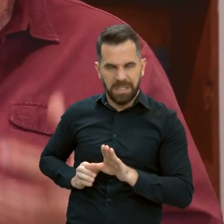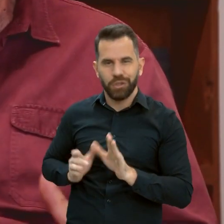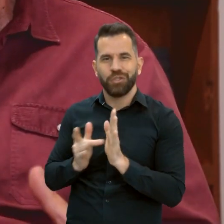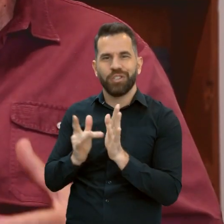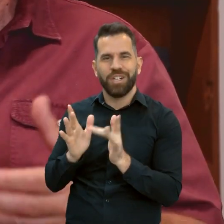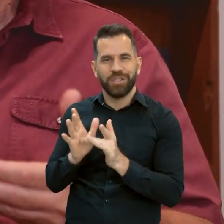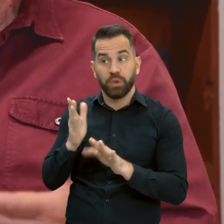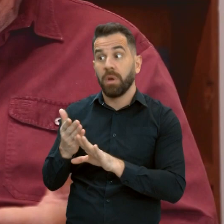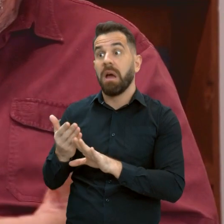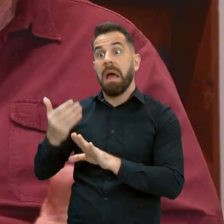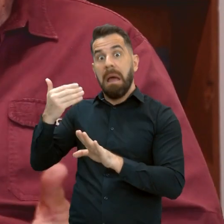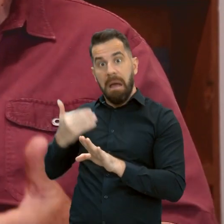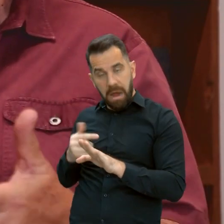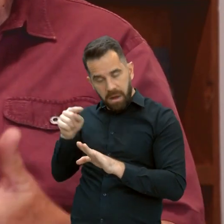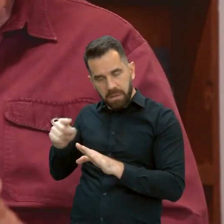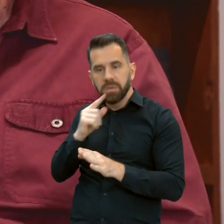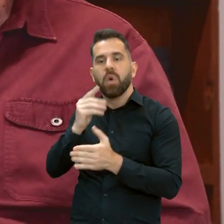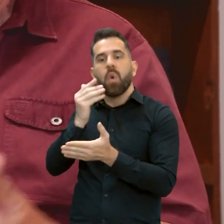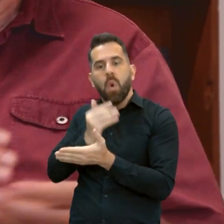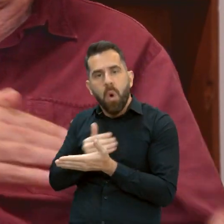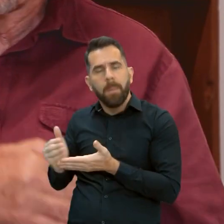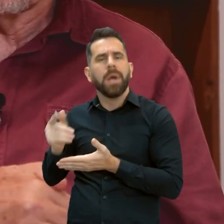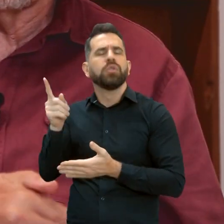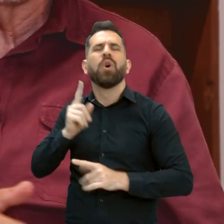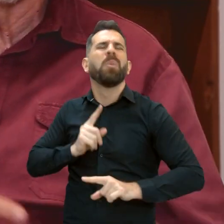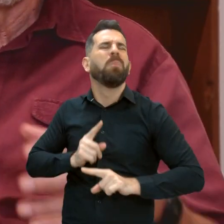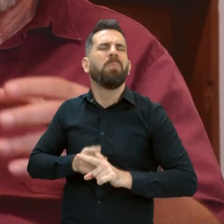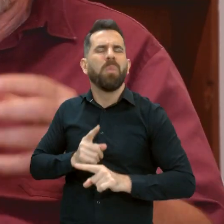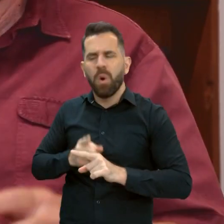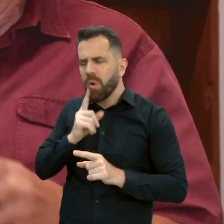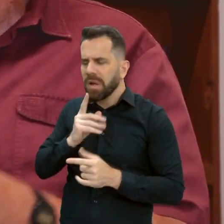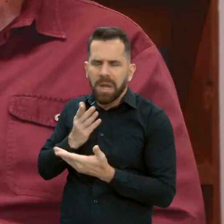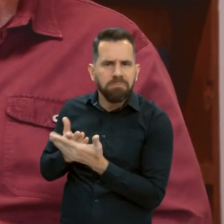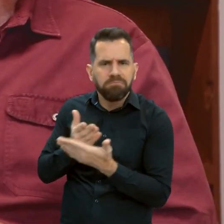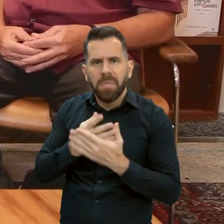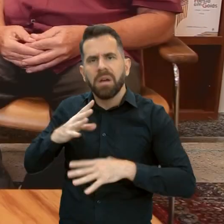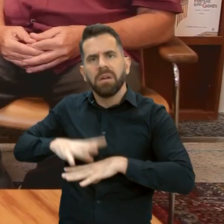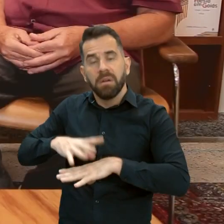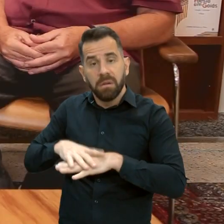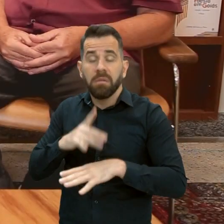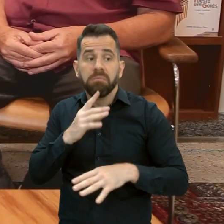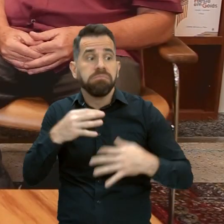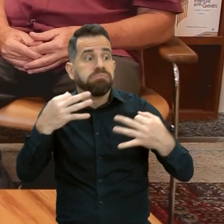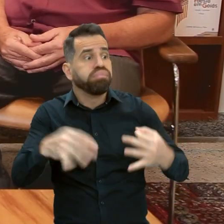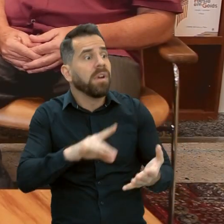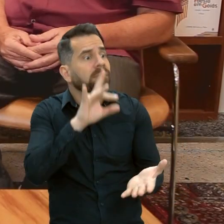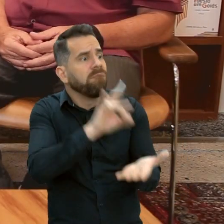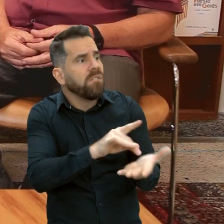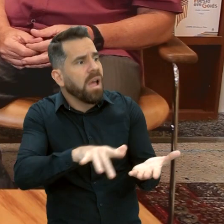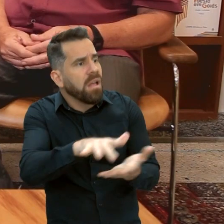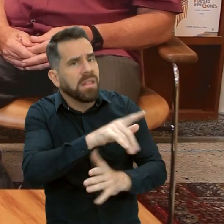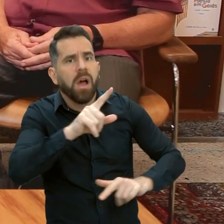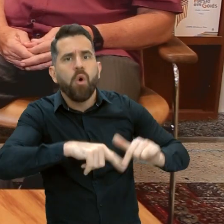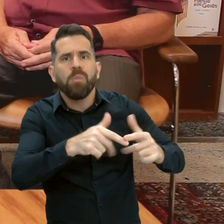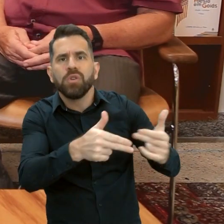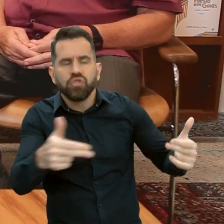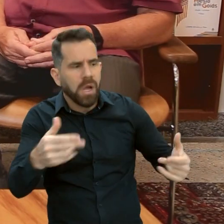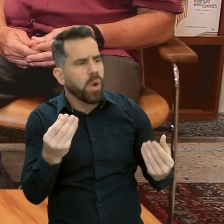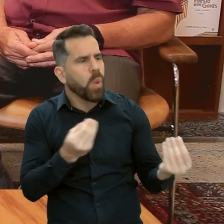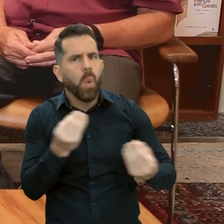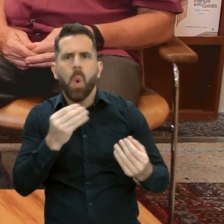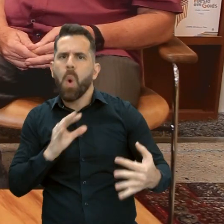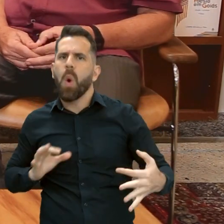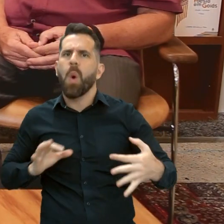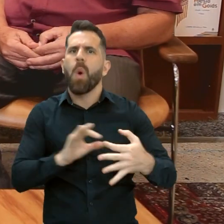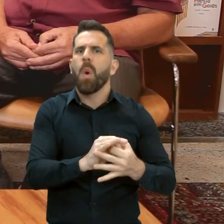pela lógica por que certos fatos já conhecidos de fato valiam. Qual foi a motivação dessa temática para